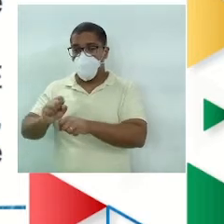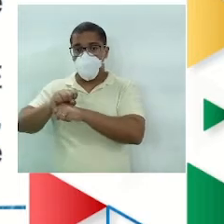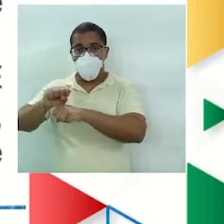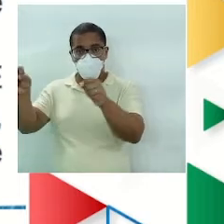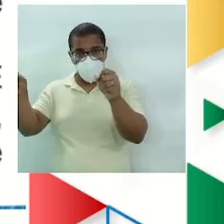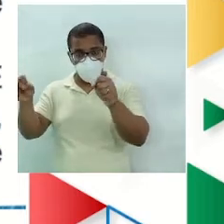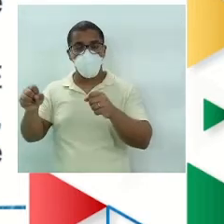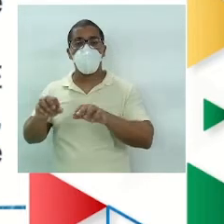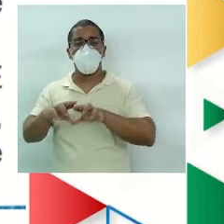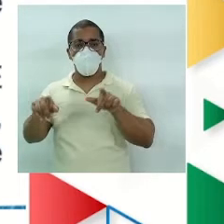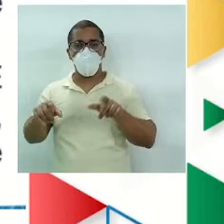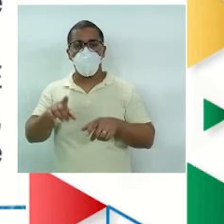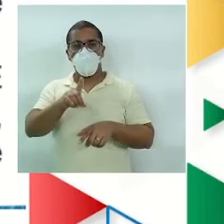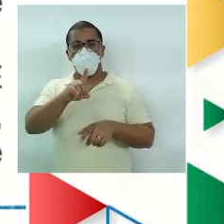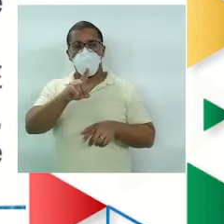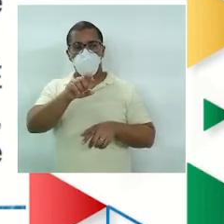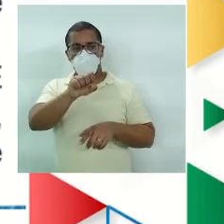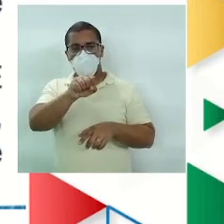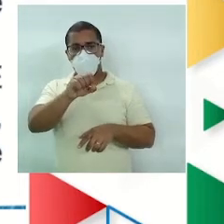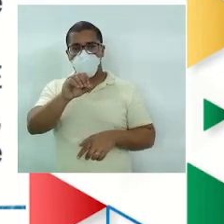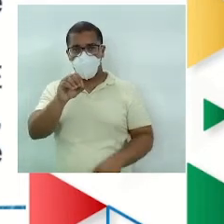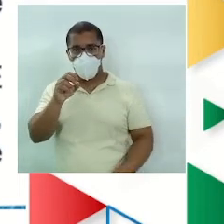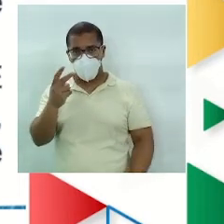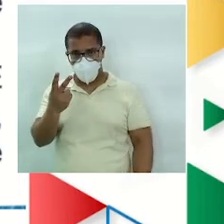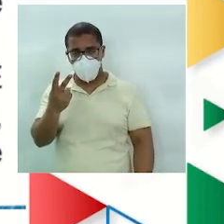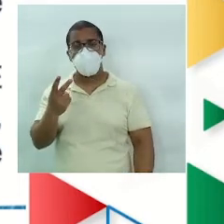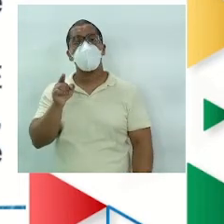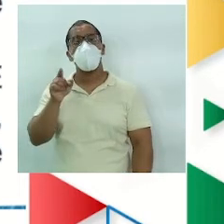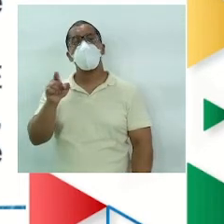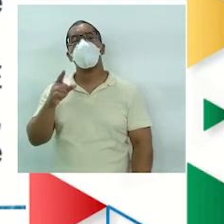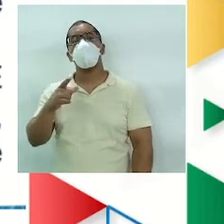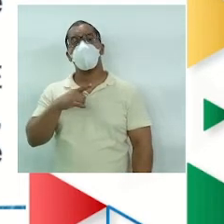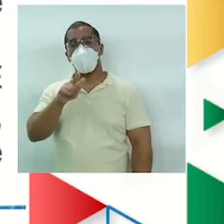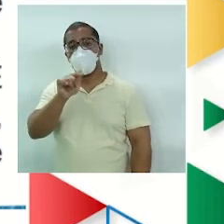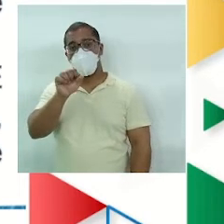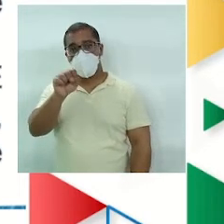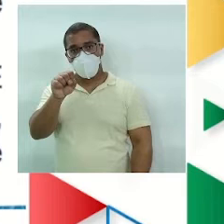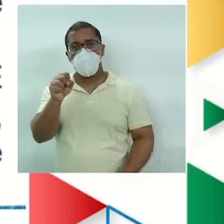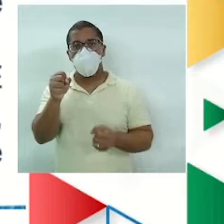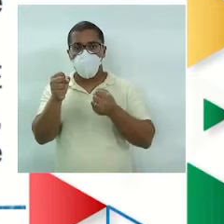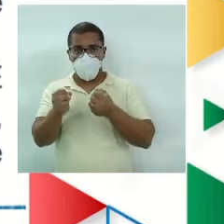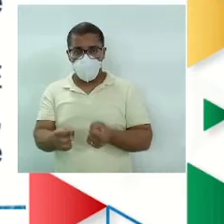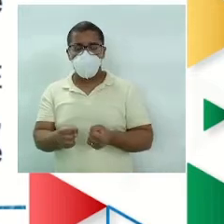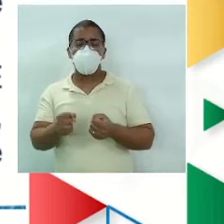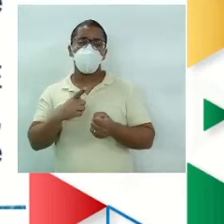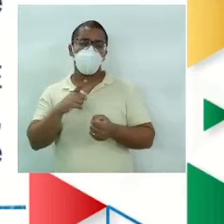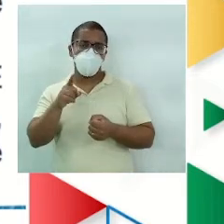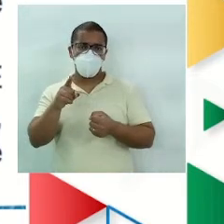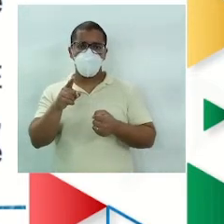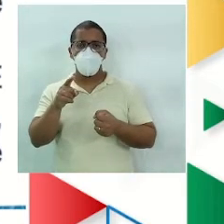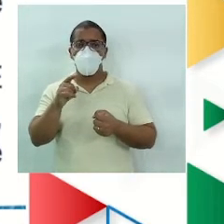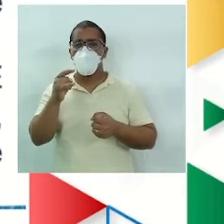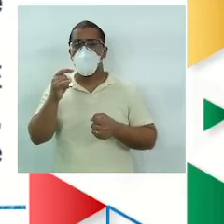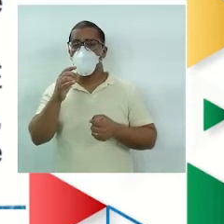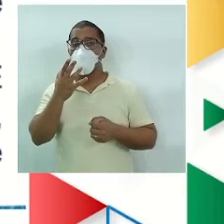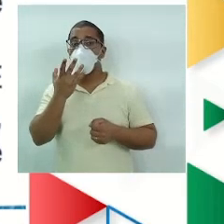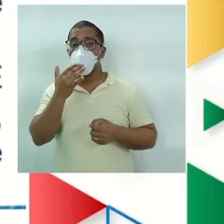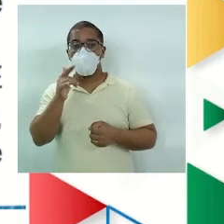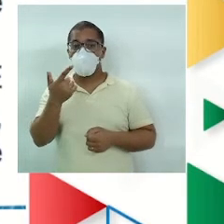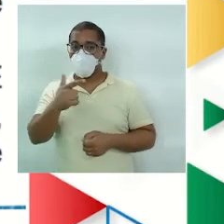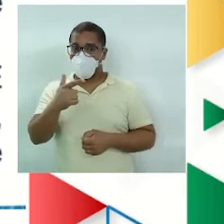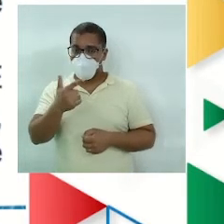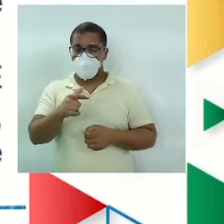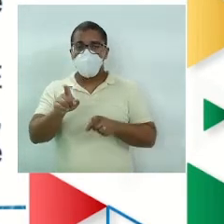o dióxido de enxofre, o SO2, é um gás denso, incolor, não inflamável, quer